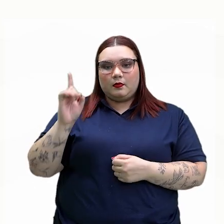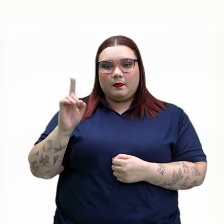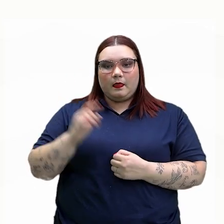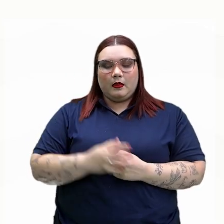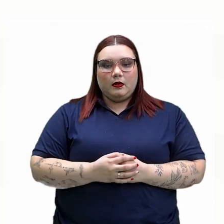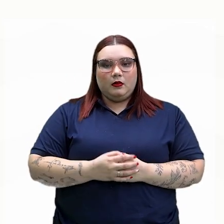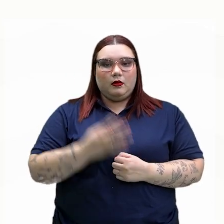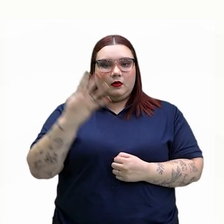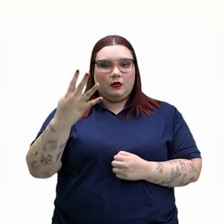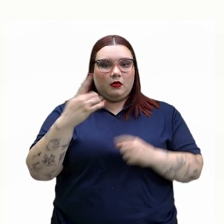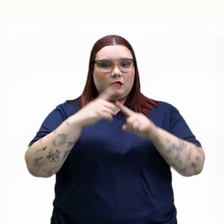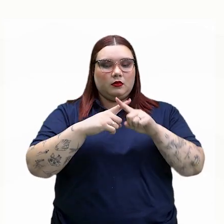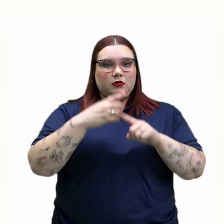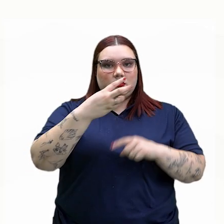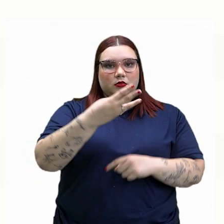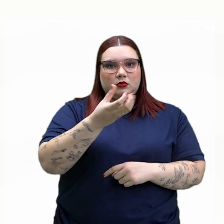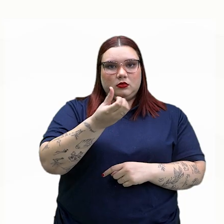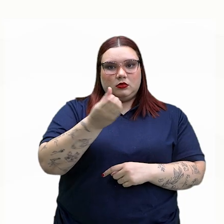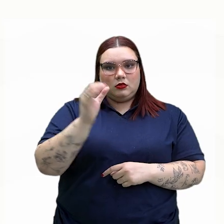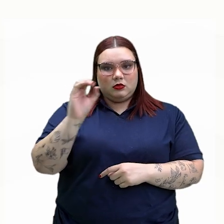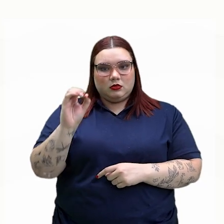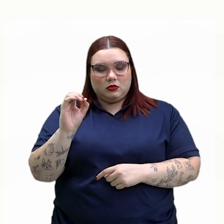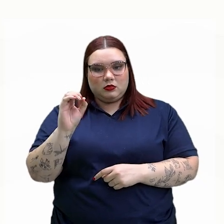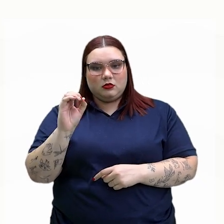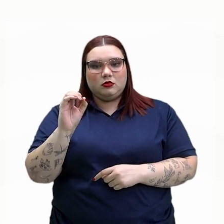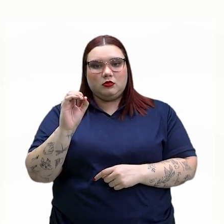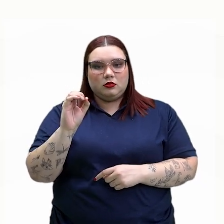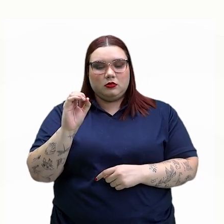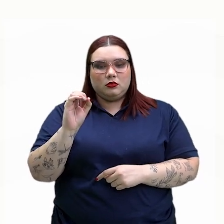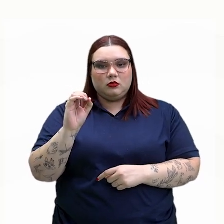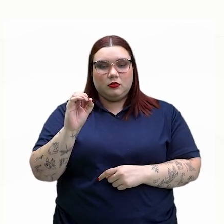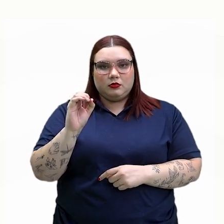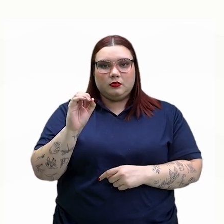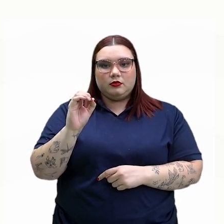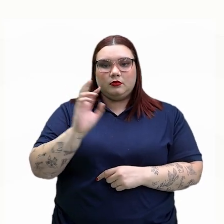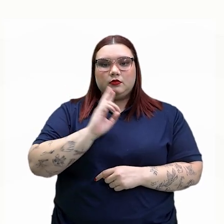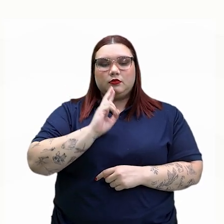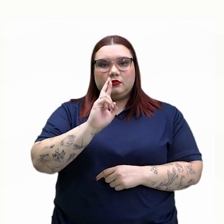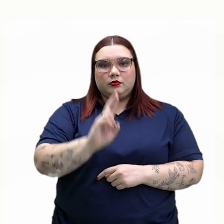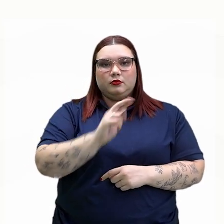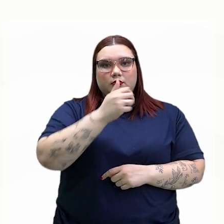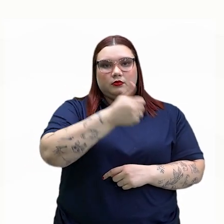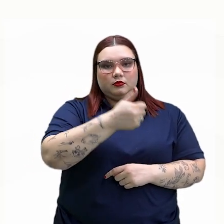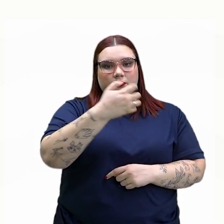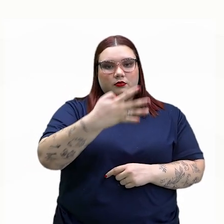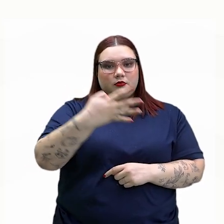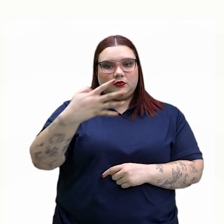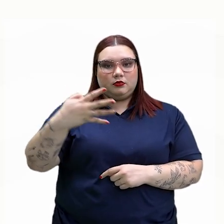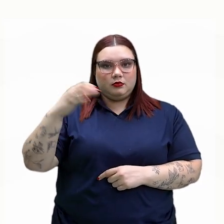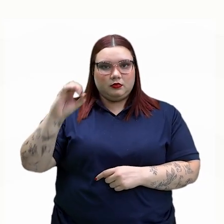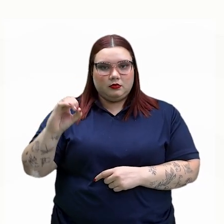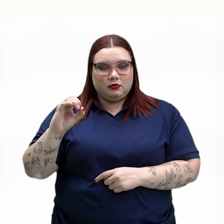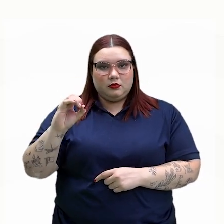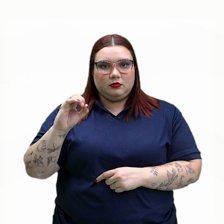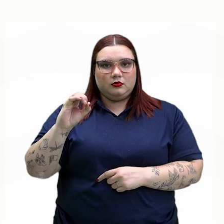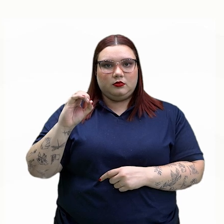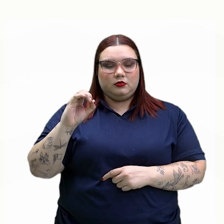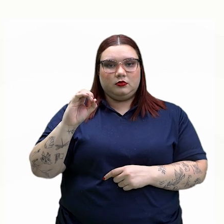vezes. Multiplica fazendo o x, né? Então vai ficar 4 vezes 360, que dá